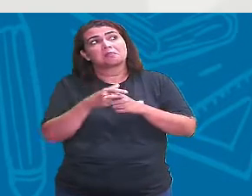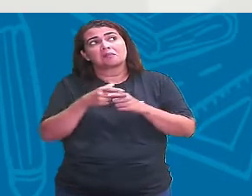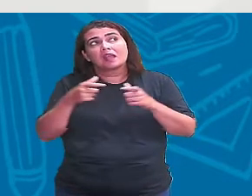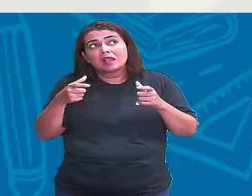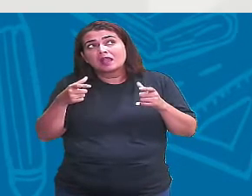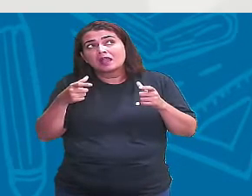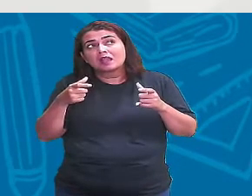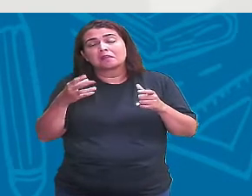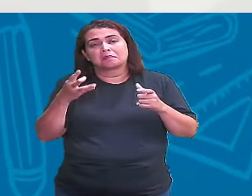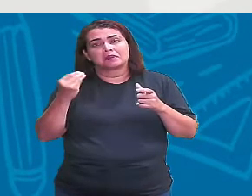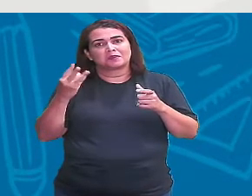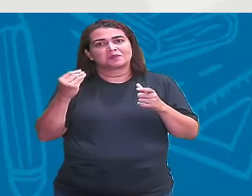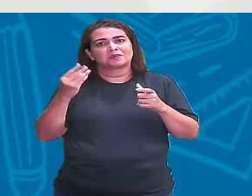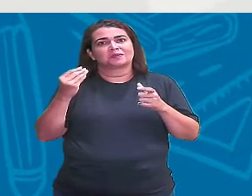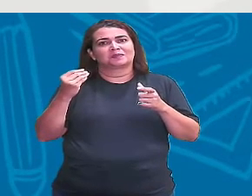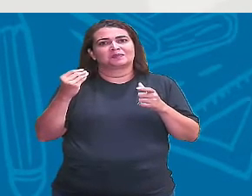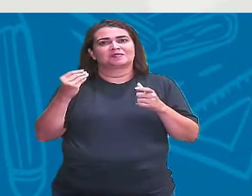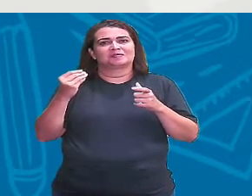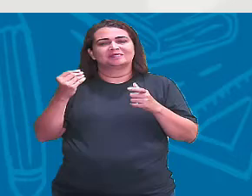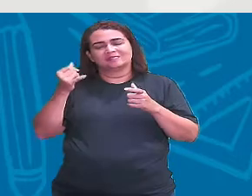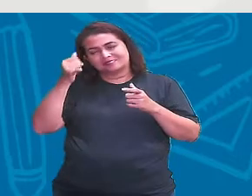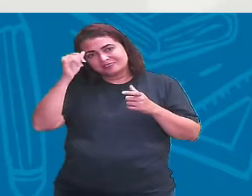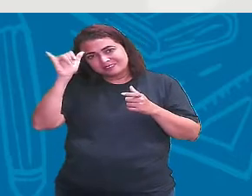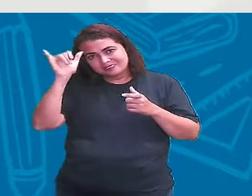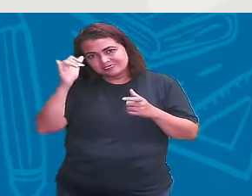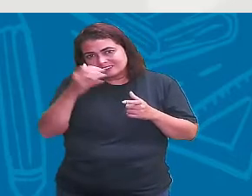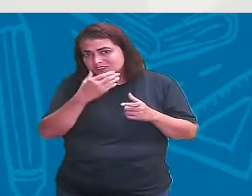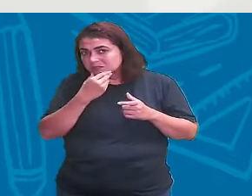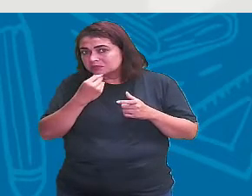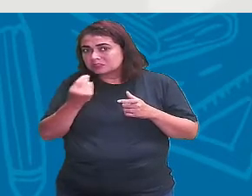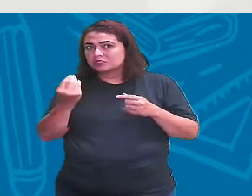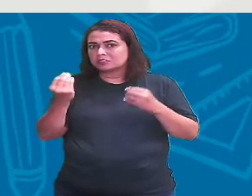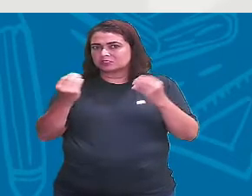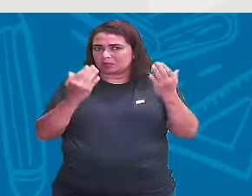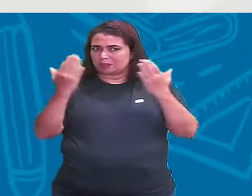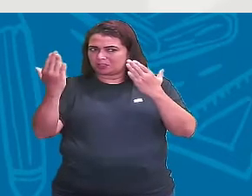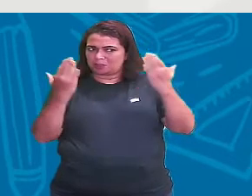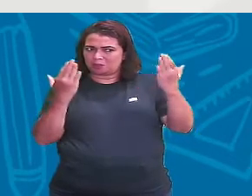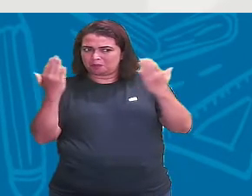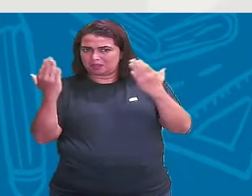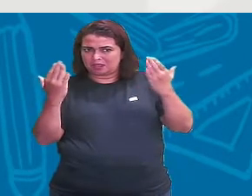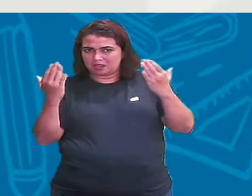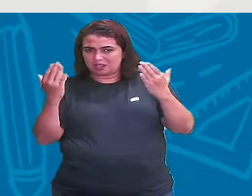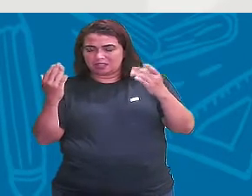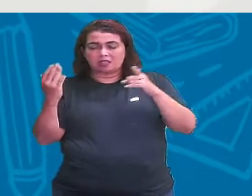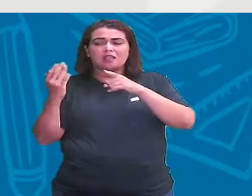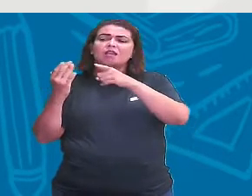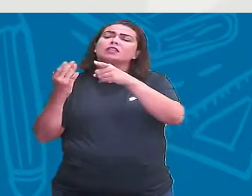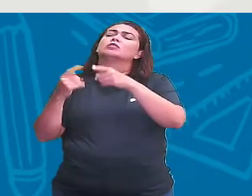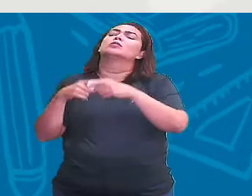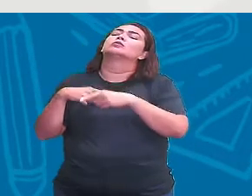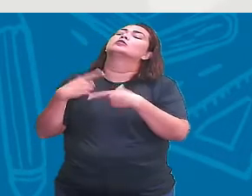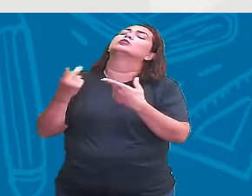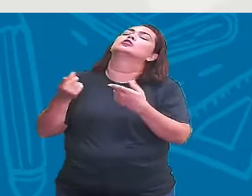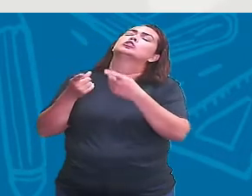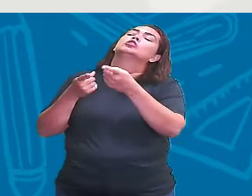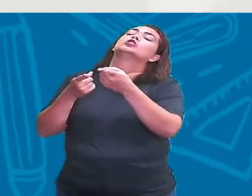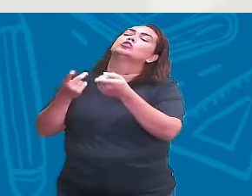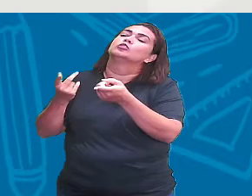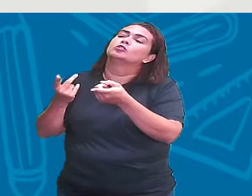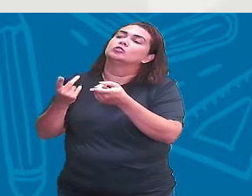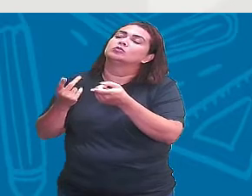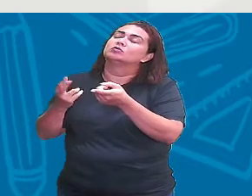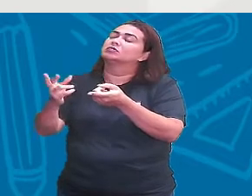tinha muito boi, né? E até para comparar com a quantidade de bois que a própria pessoa tinha.